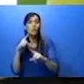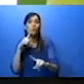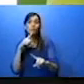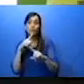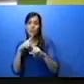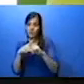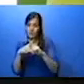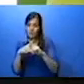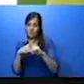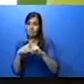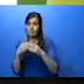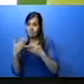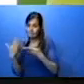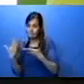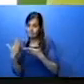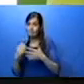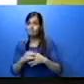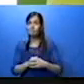multiplicação.